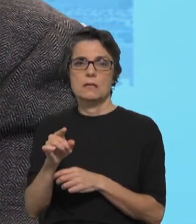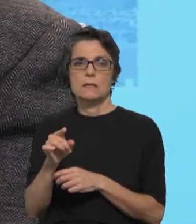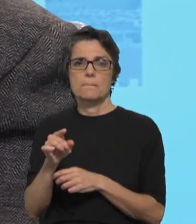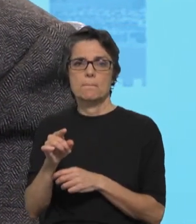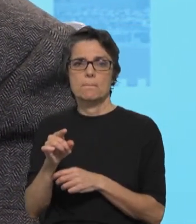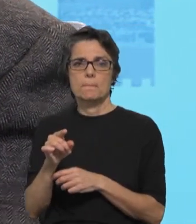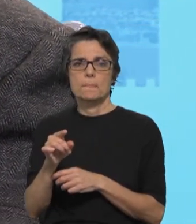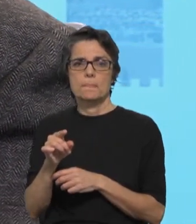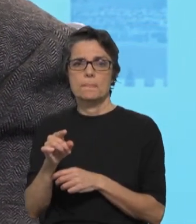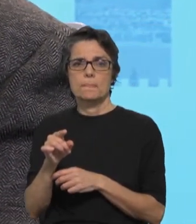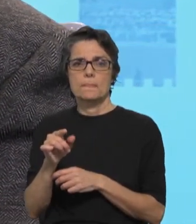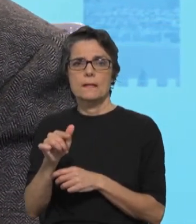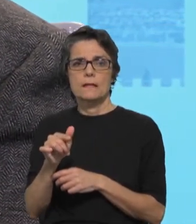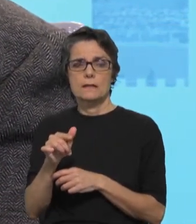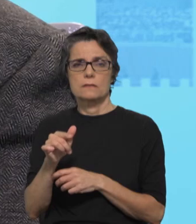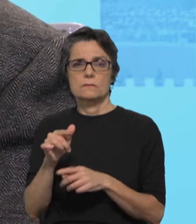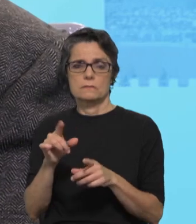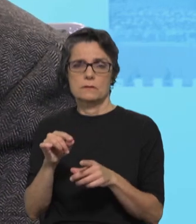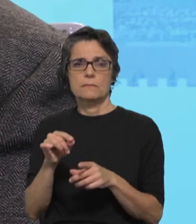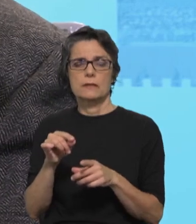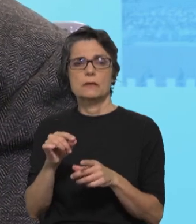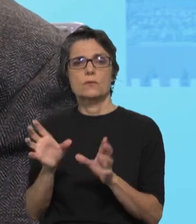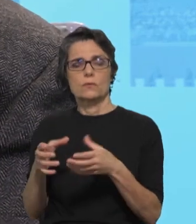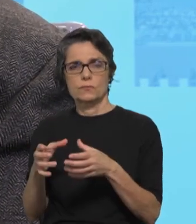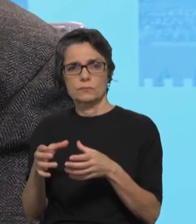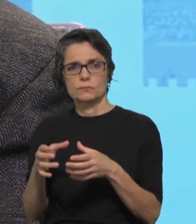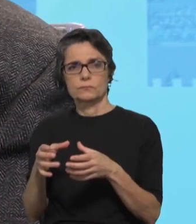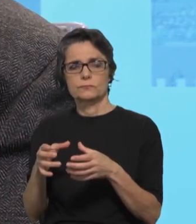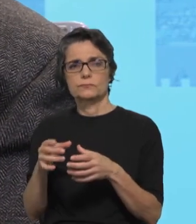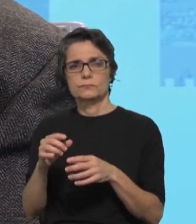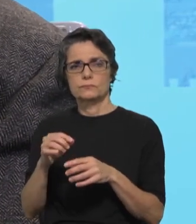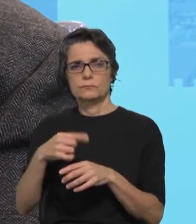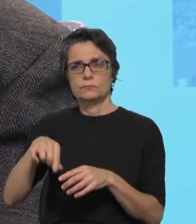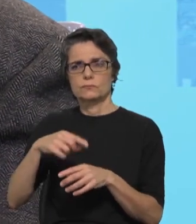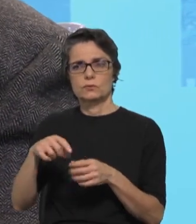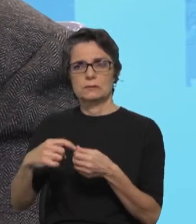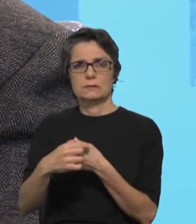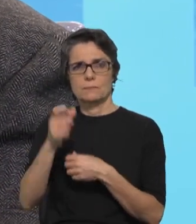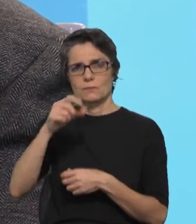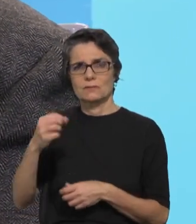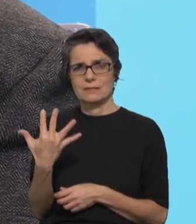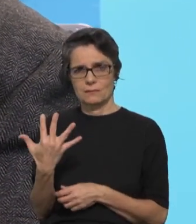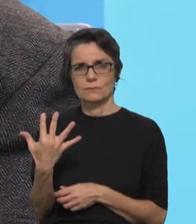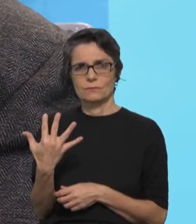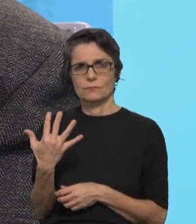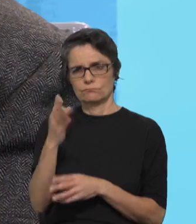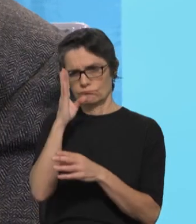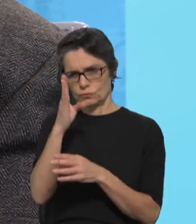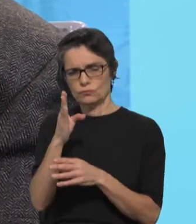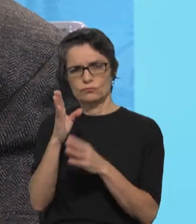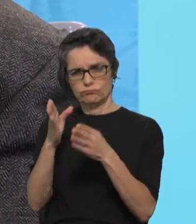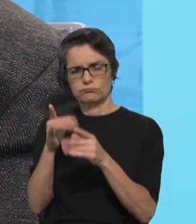estive nessa equipa do padre Alberto, éramos 5, empenhados, mas de